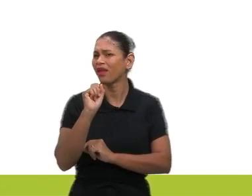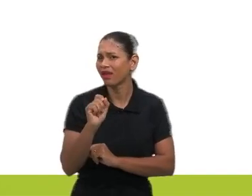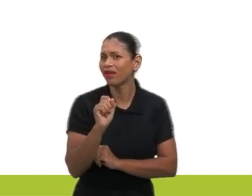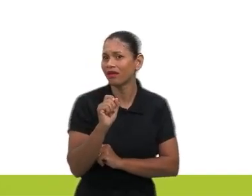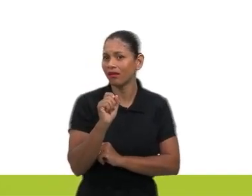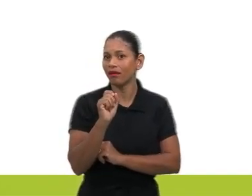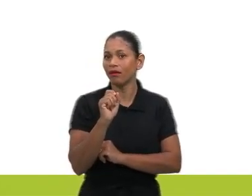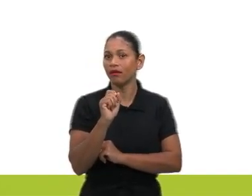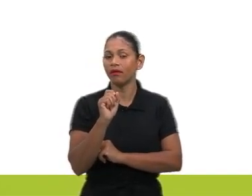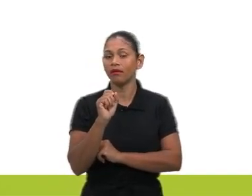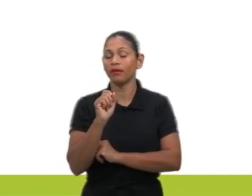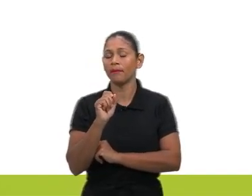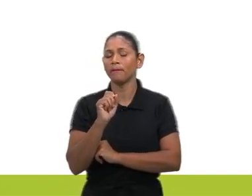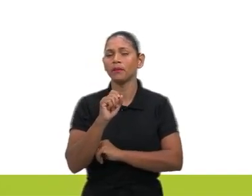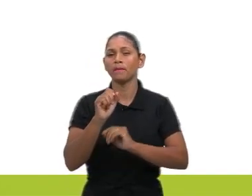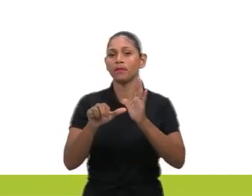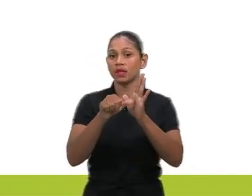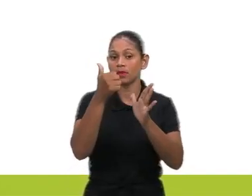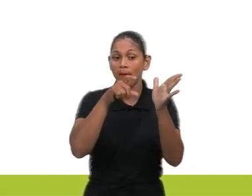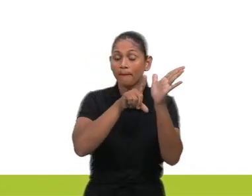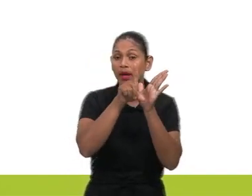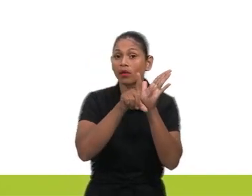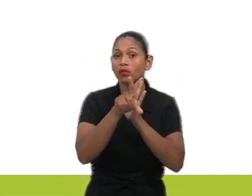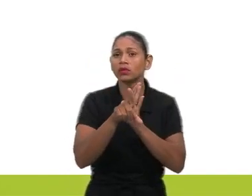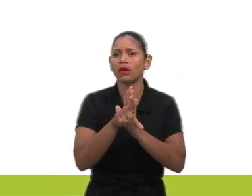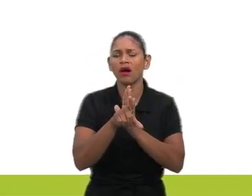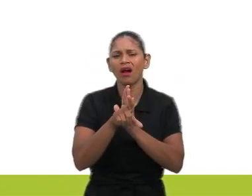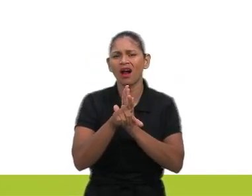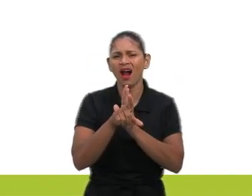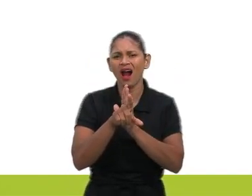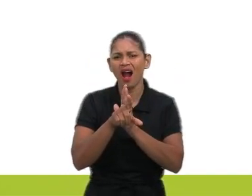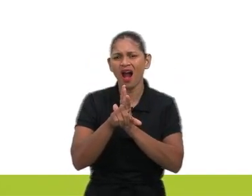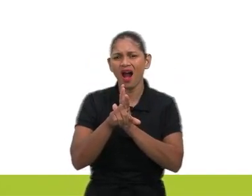coisa, você tem que perguntar se a ordem importa. A ordem